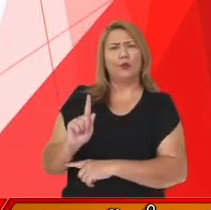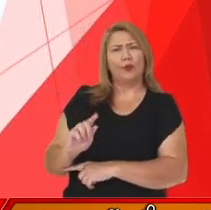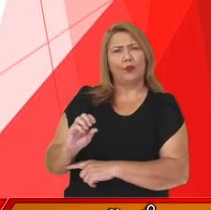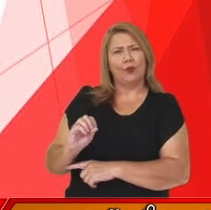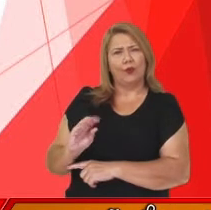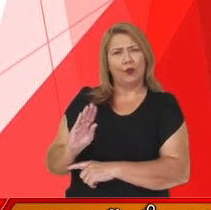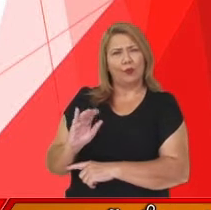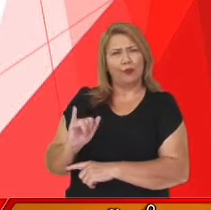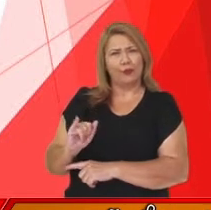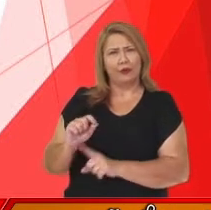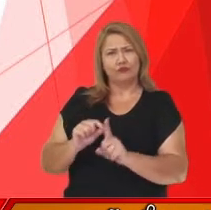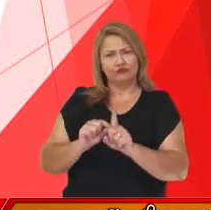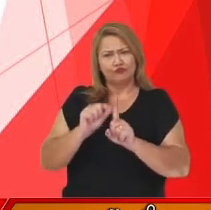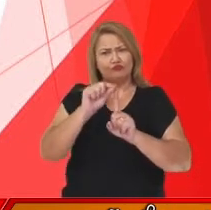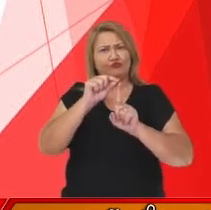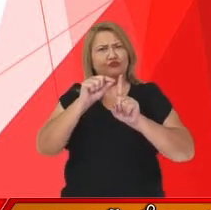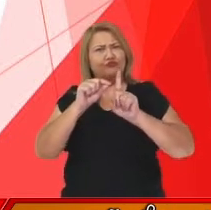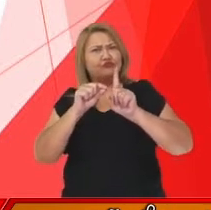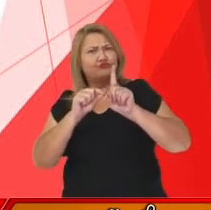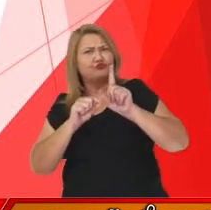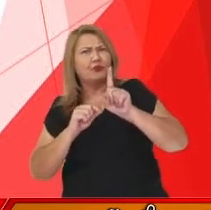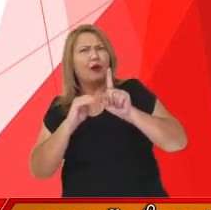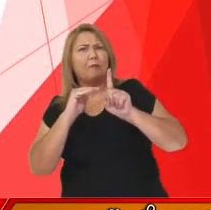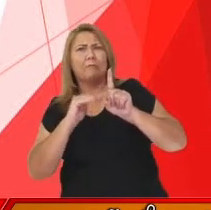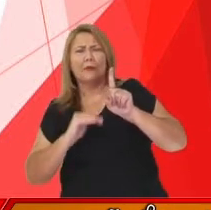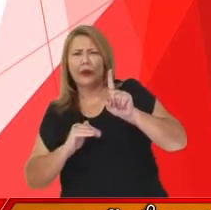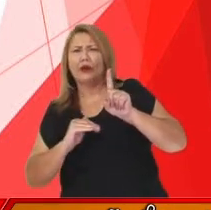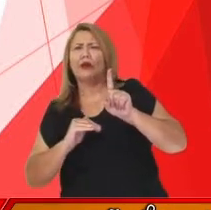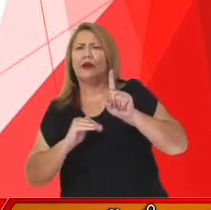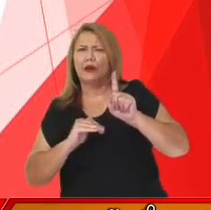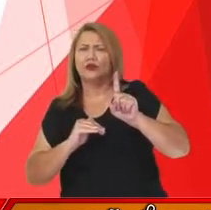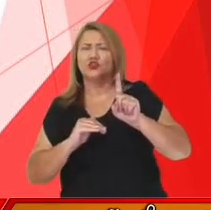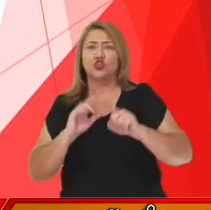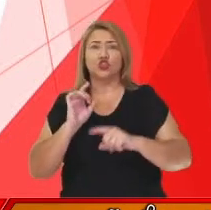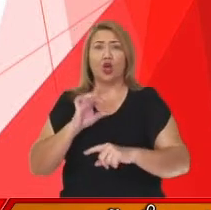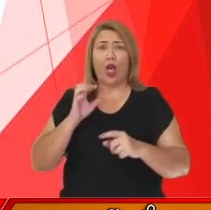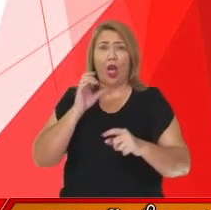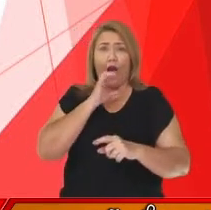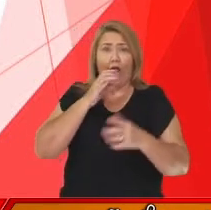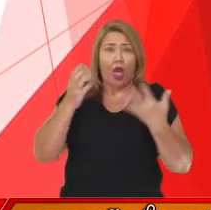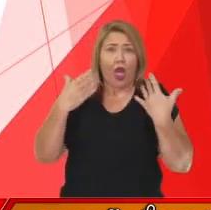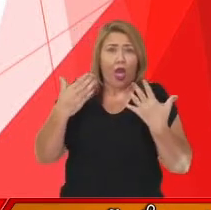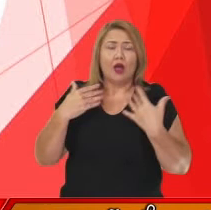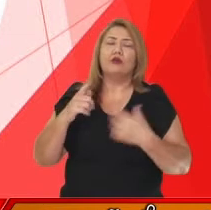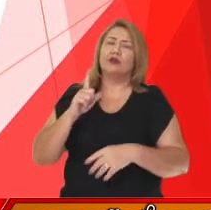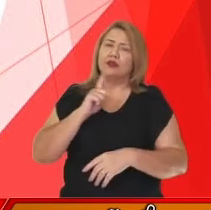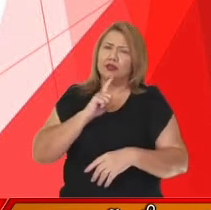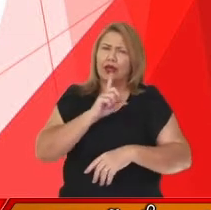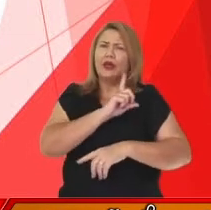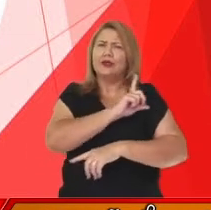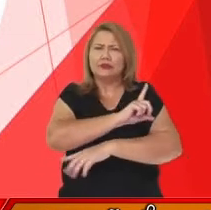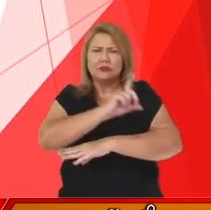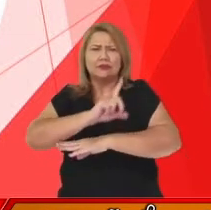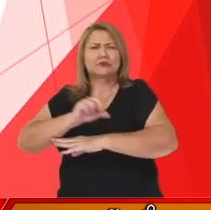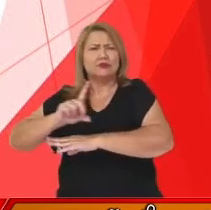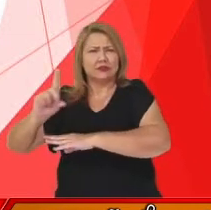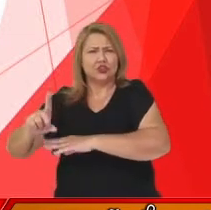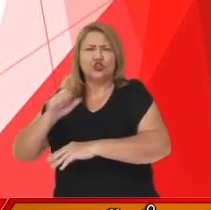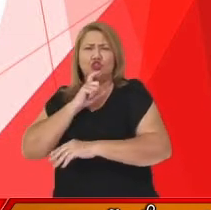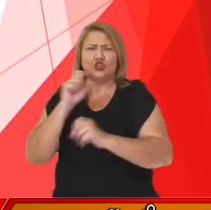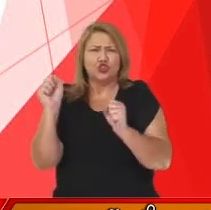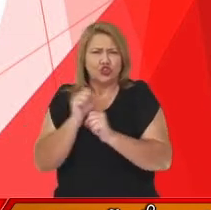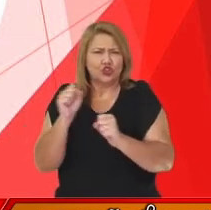baixíssimas temperaturas isso mesmo nós não temos apenas Desert quem nós somos desertos quentes e desertos